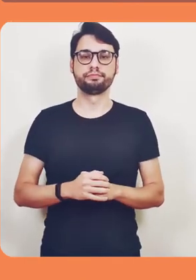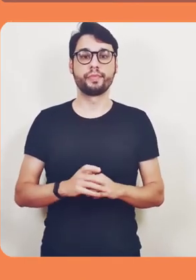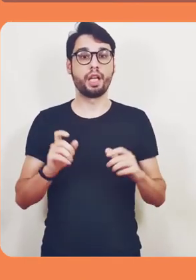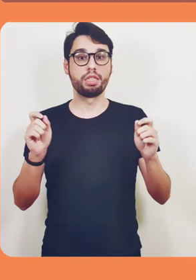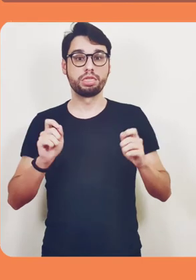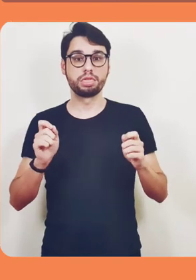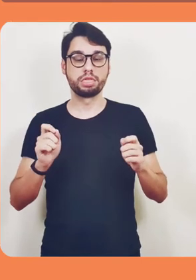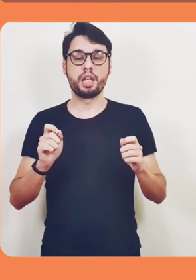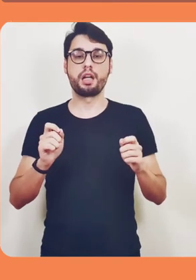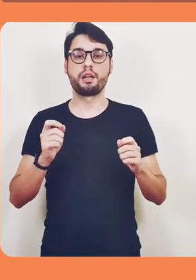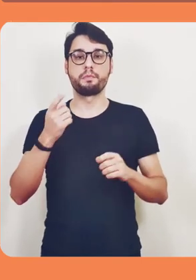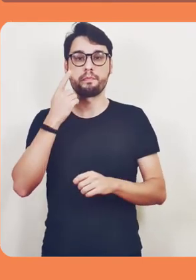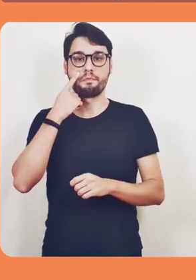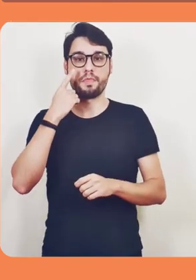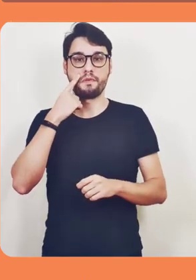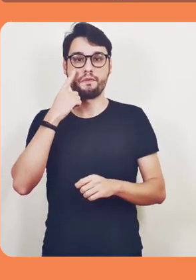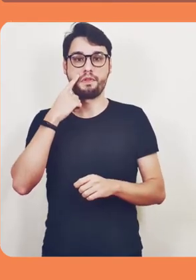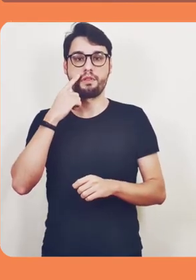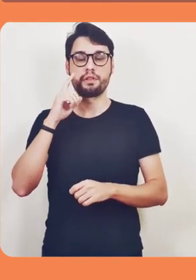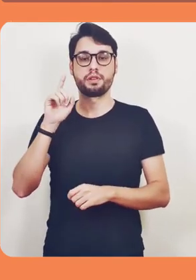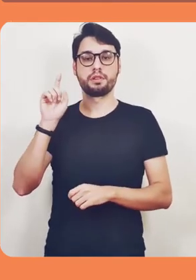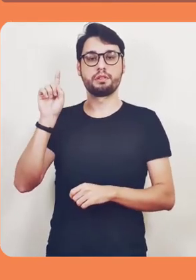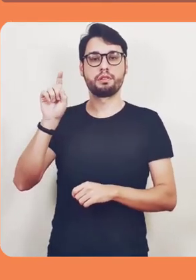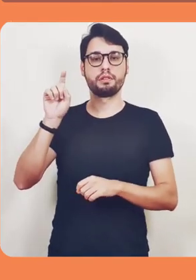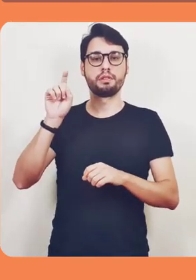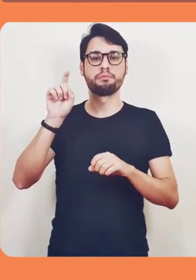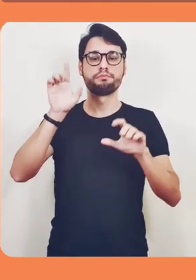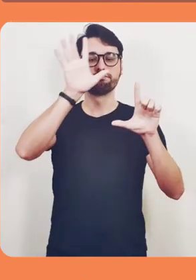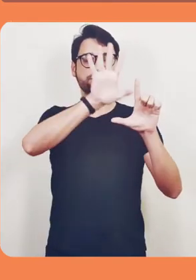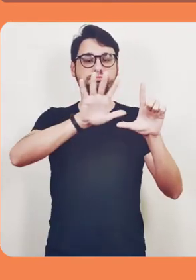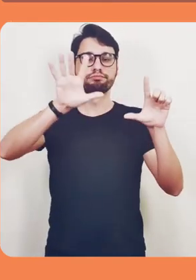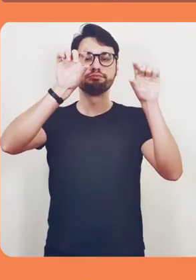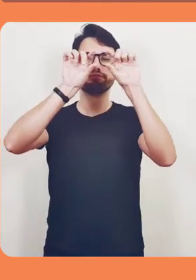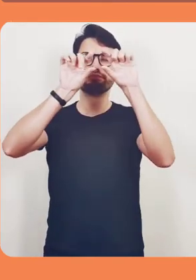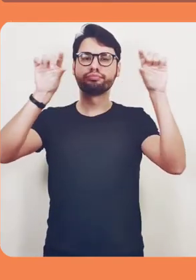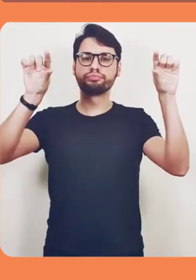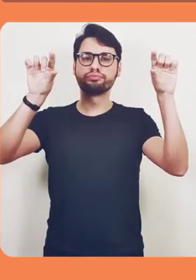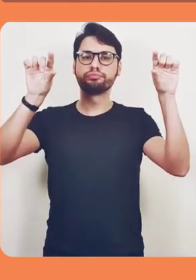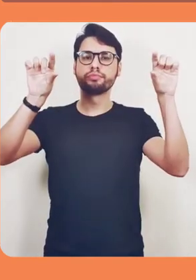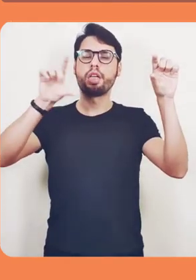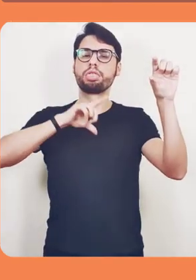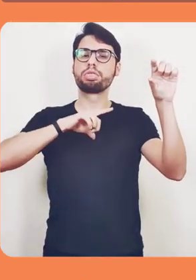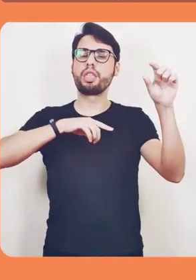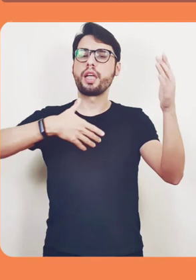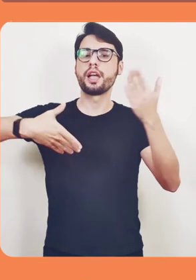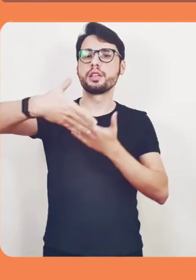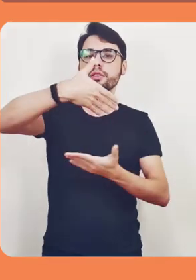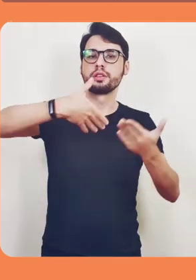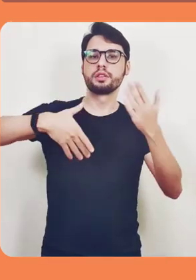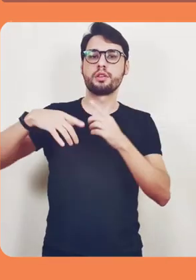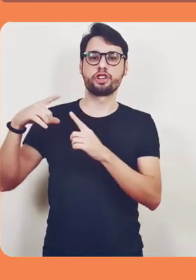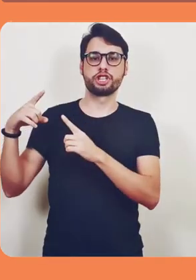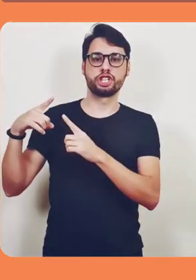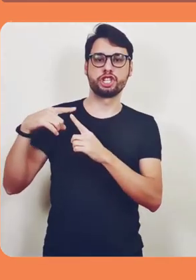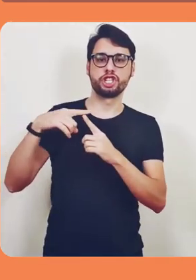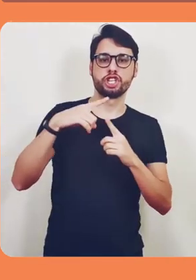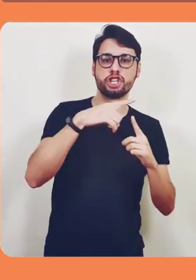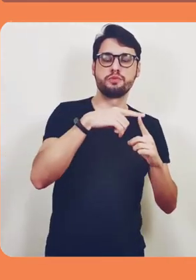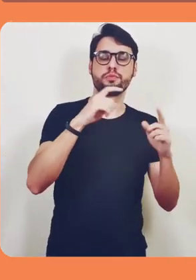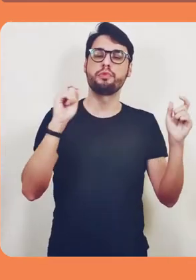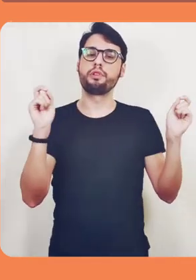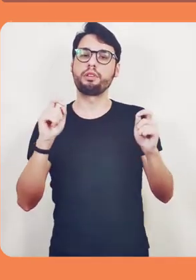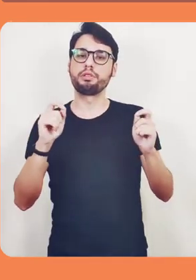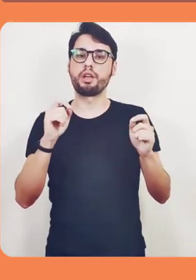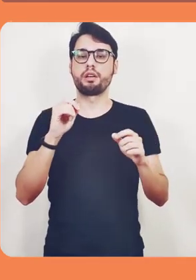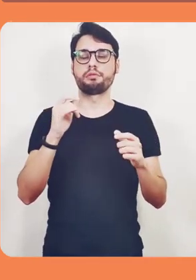no passo 2 se você tem a opção de adicionar as interações e aqui em cima são todas as opções